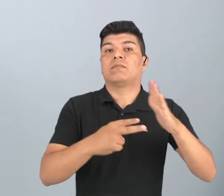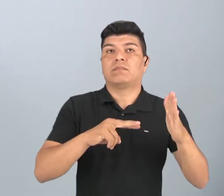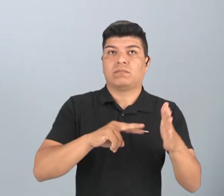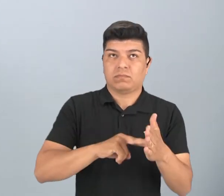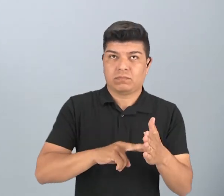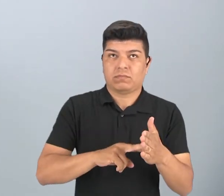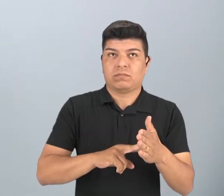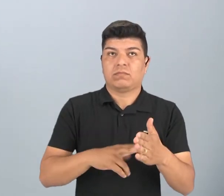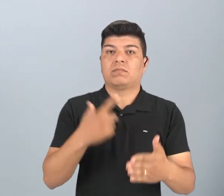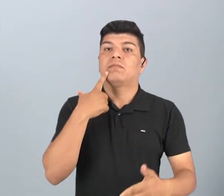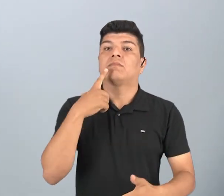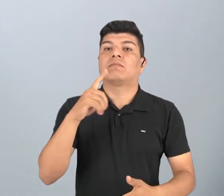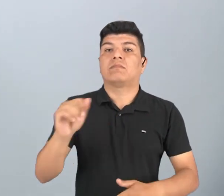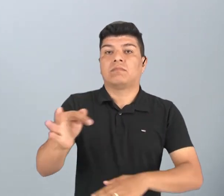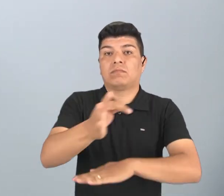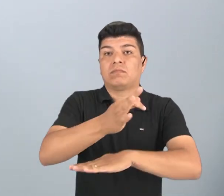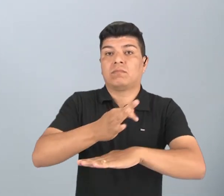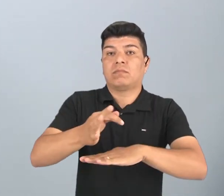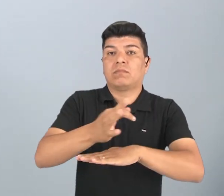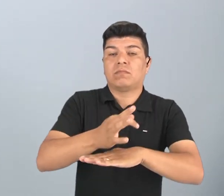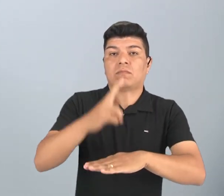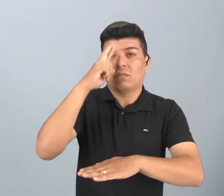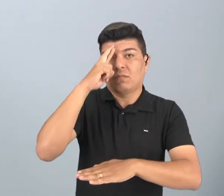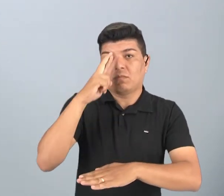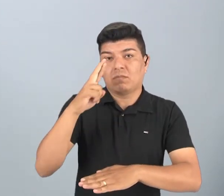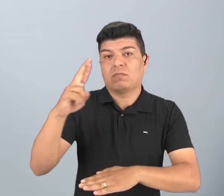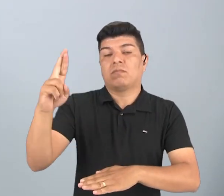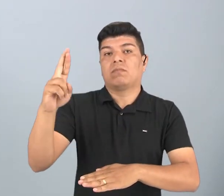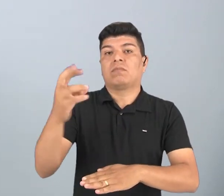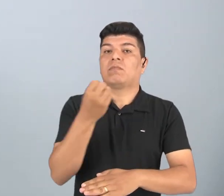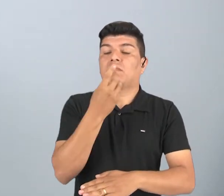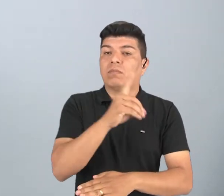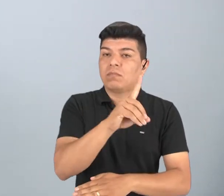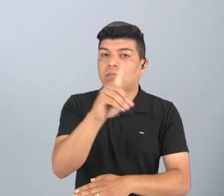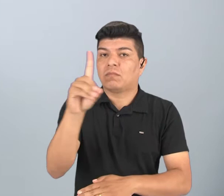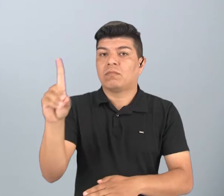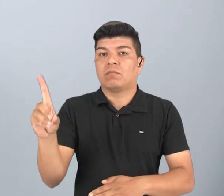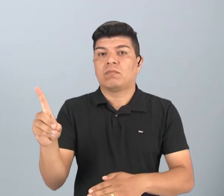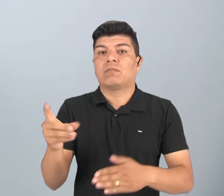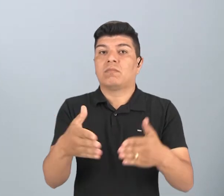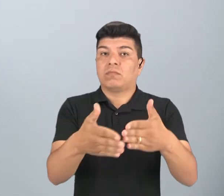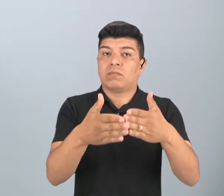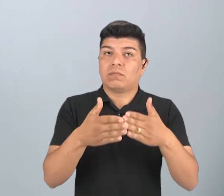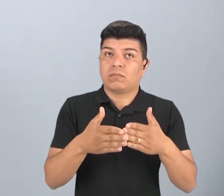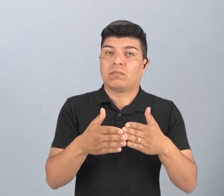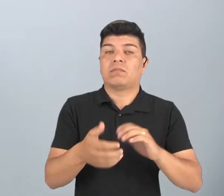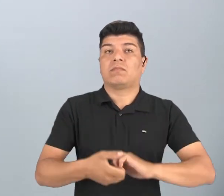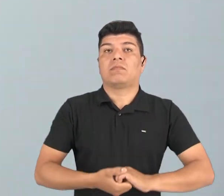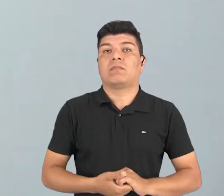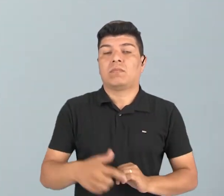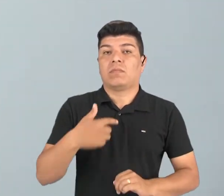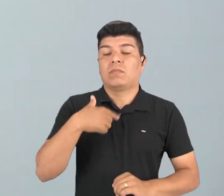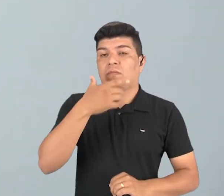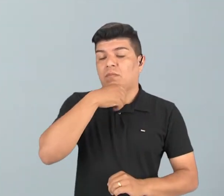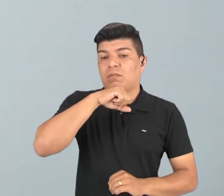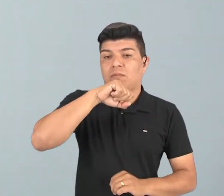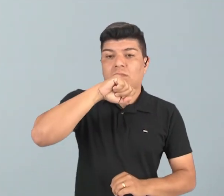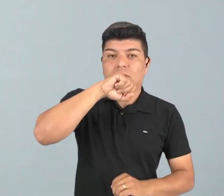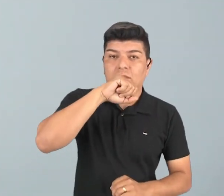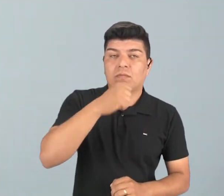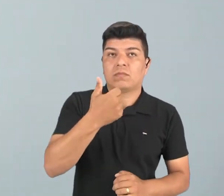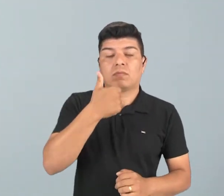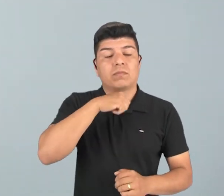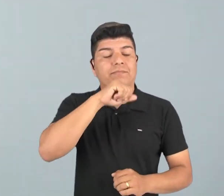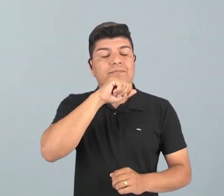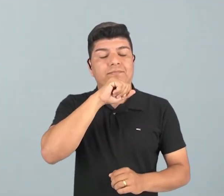A linguagem formal é usar senhor, bom dia, pois não. Quando falando com a minha mãe, talvez, ou até um professor, eu